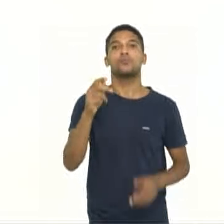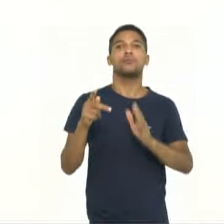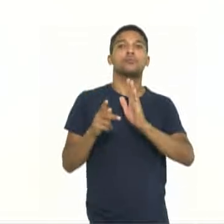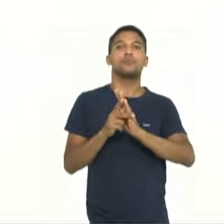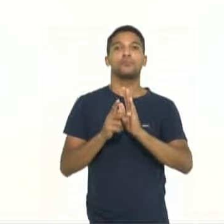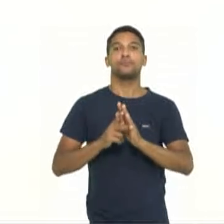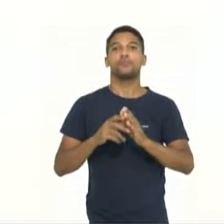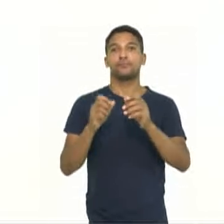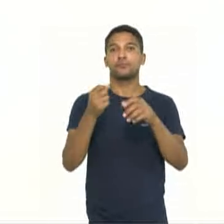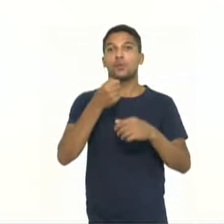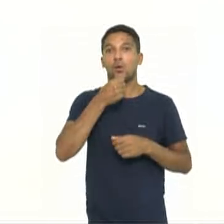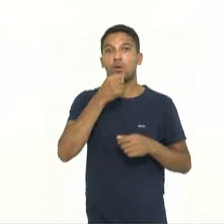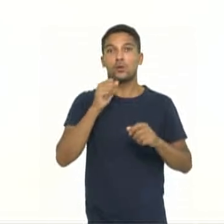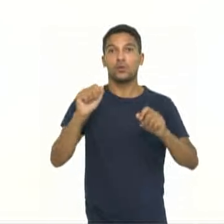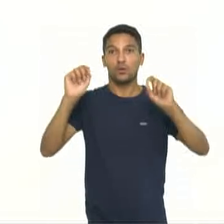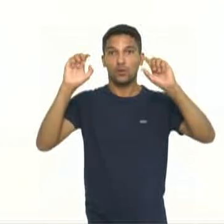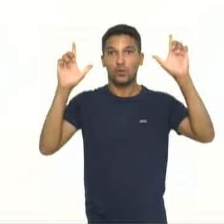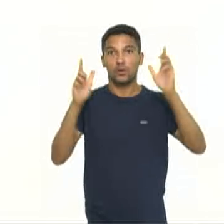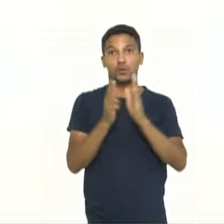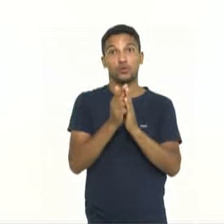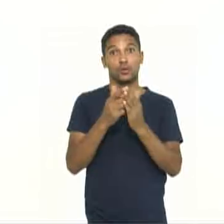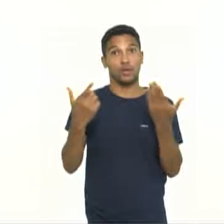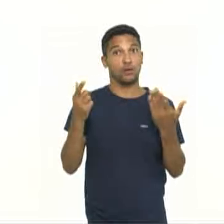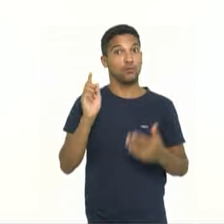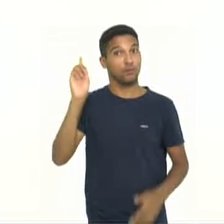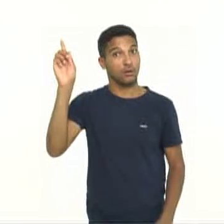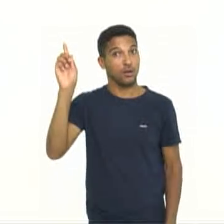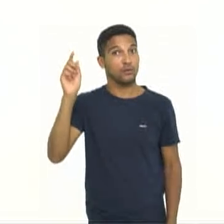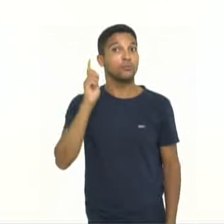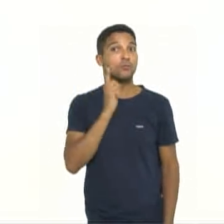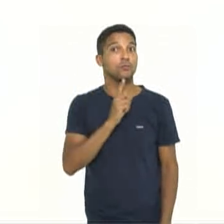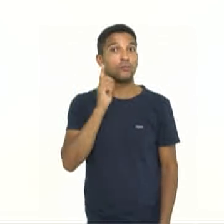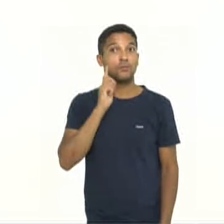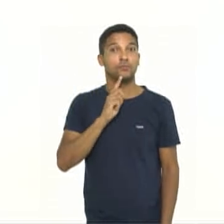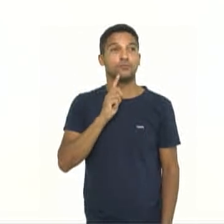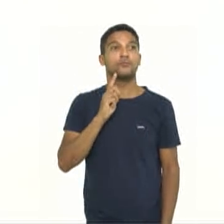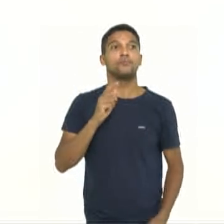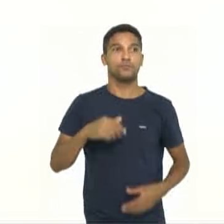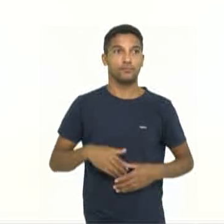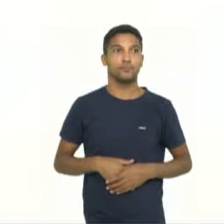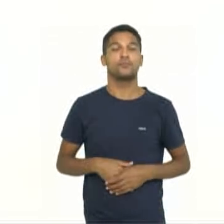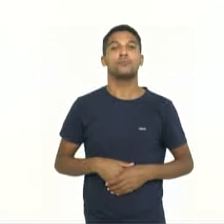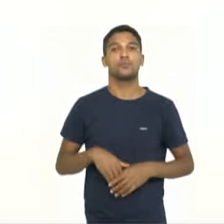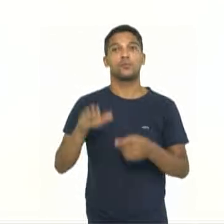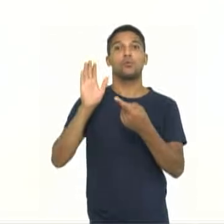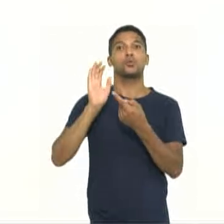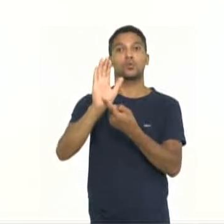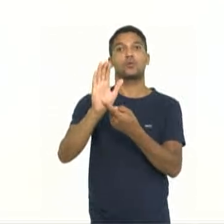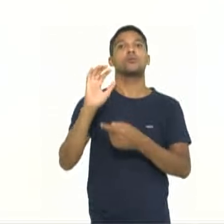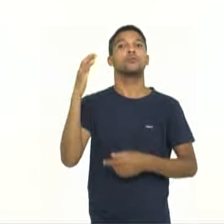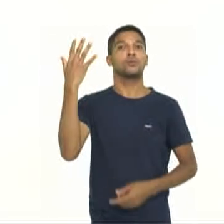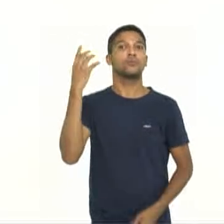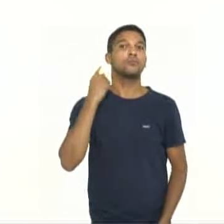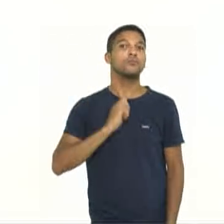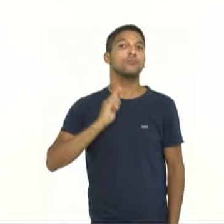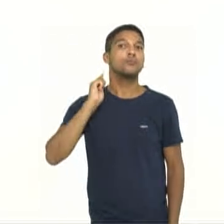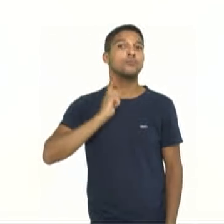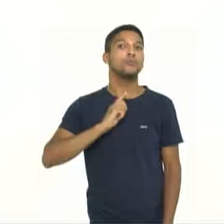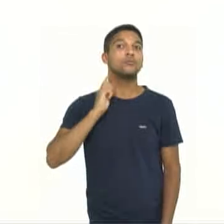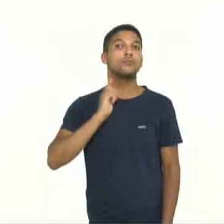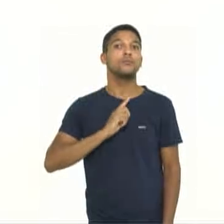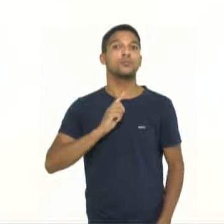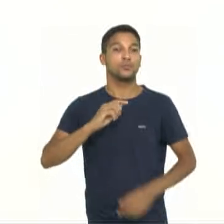sobre o rompimento da barragem da Vale em Brumadinho. Aí vocês vejam que foi utilizado ponto final,